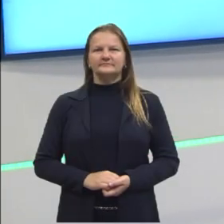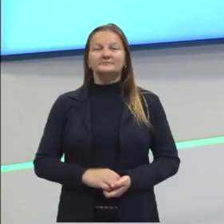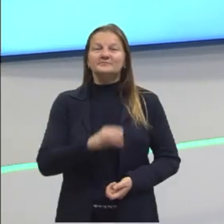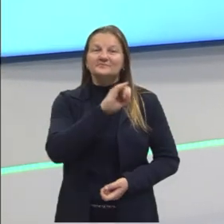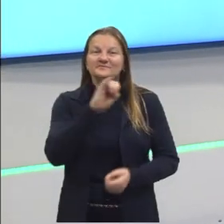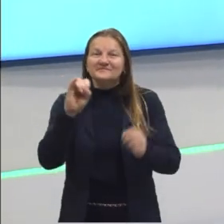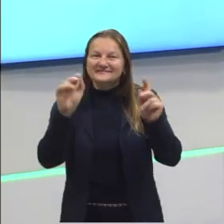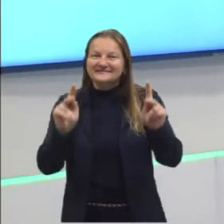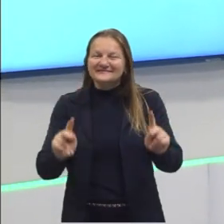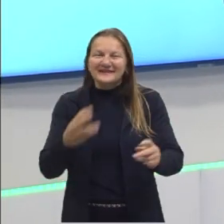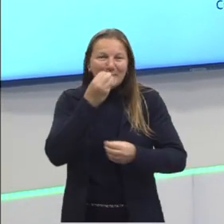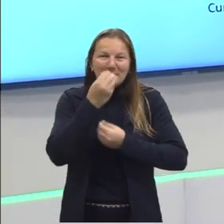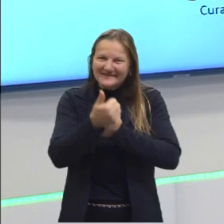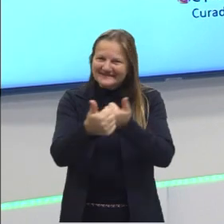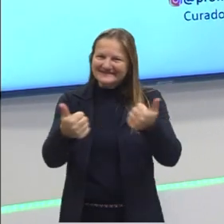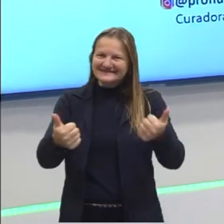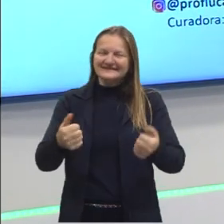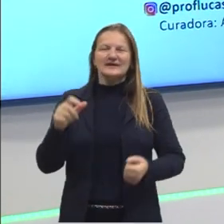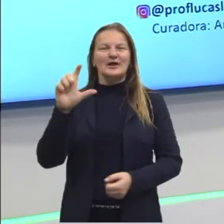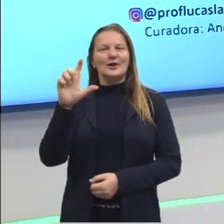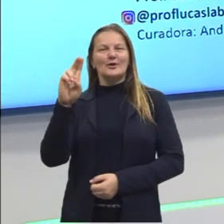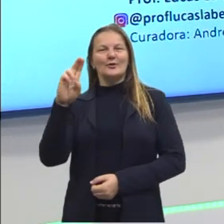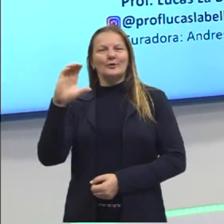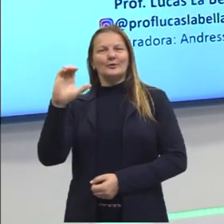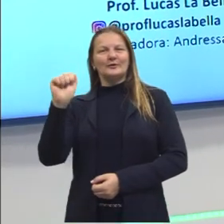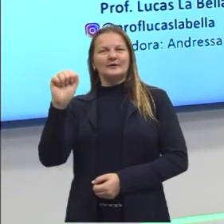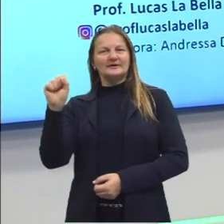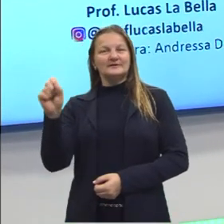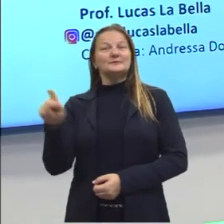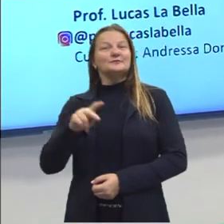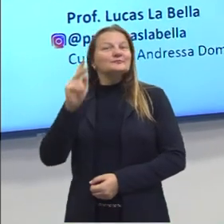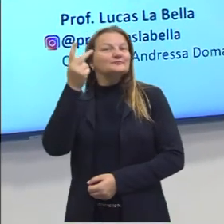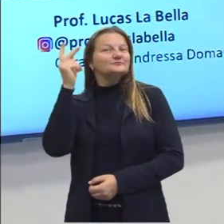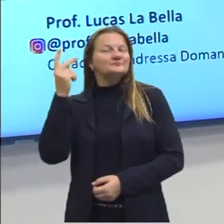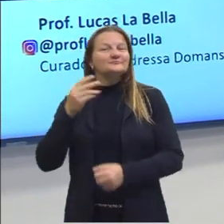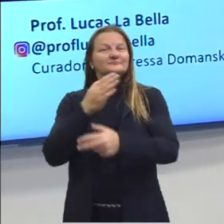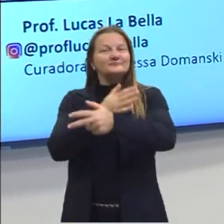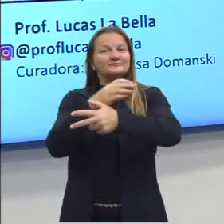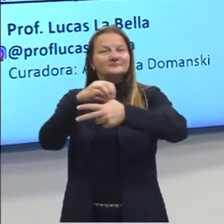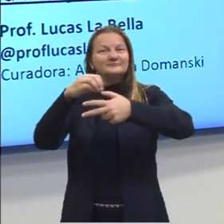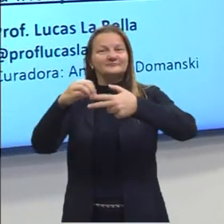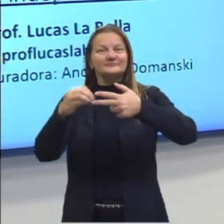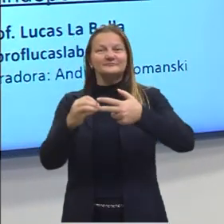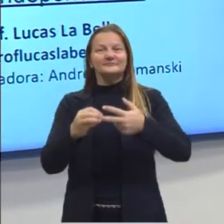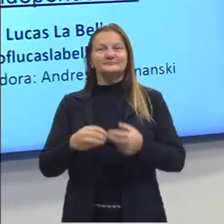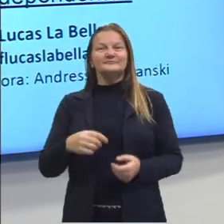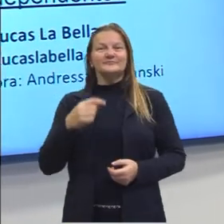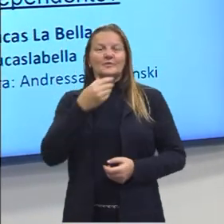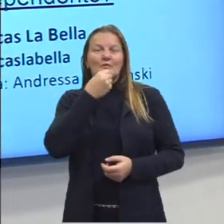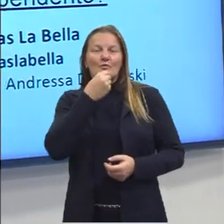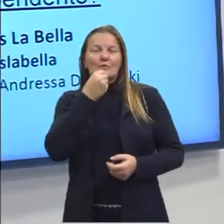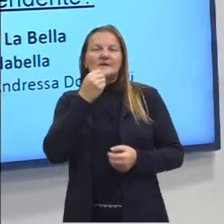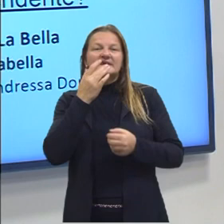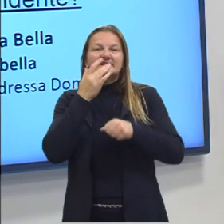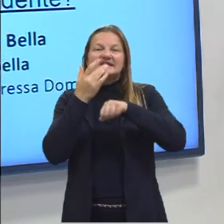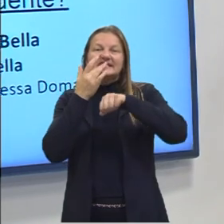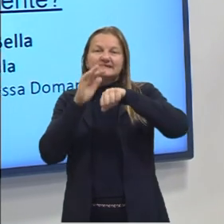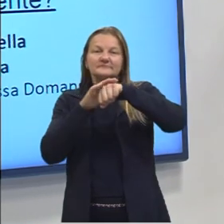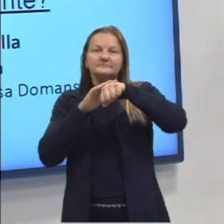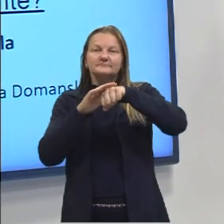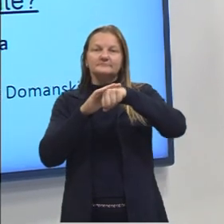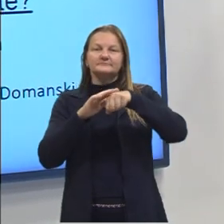E aí pessoal tudo bem eu sou o Lucas lá Bela professora de história do pré-enem Eu sou um homem branco